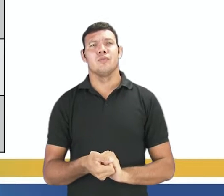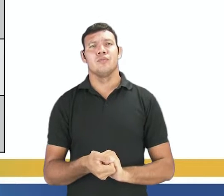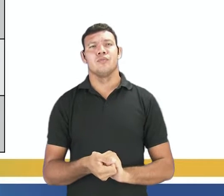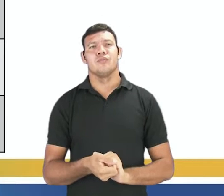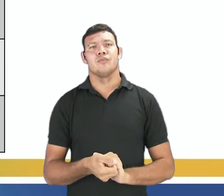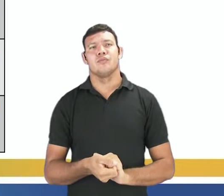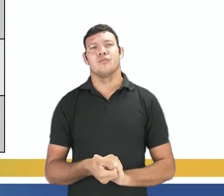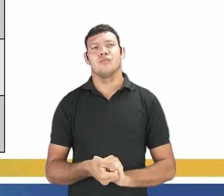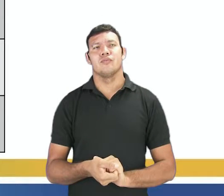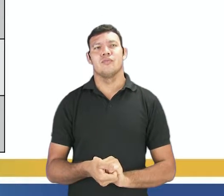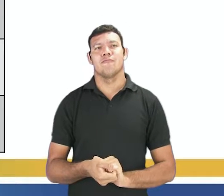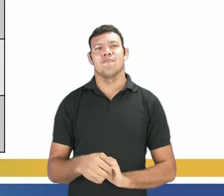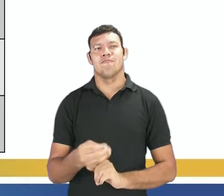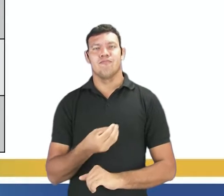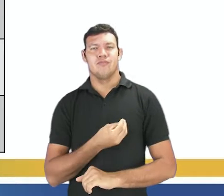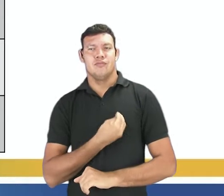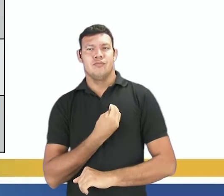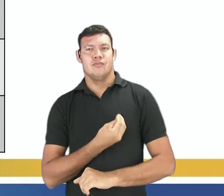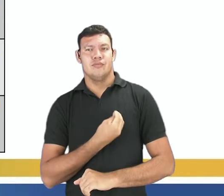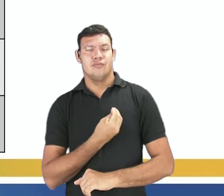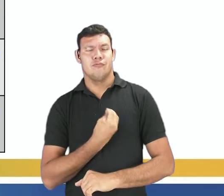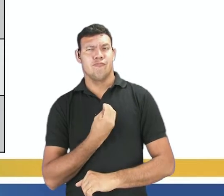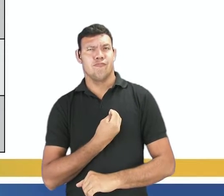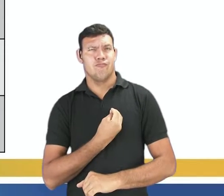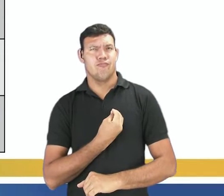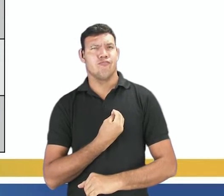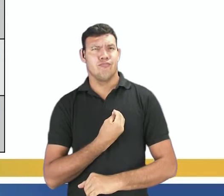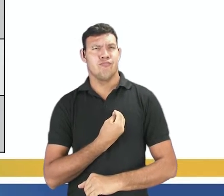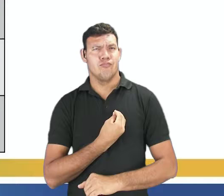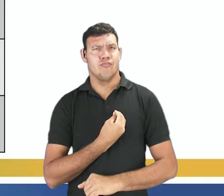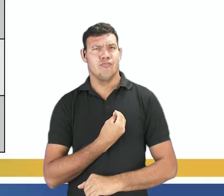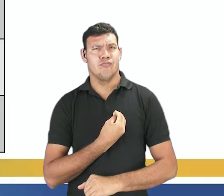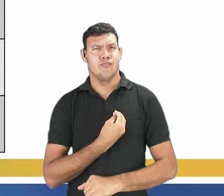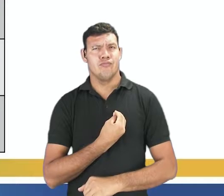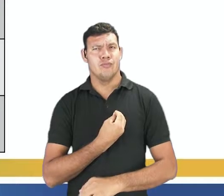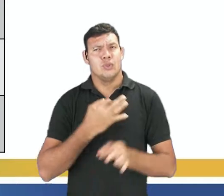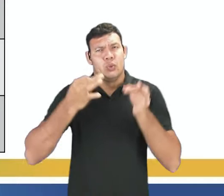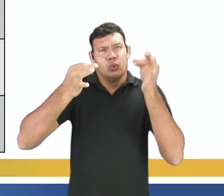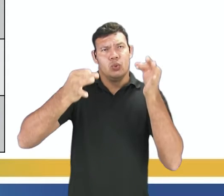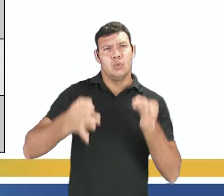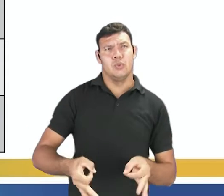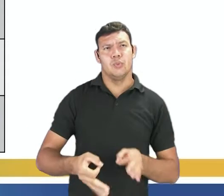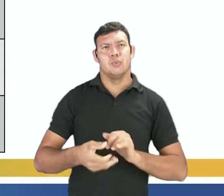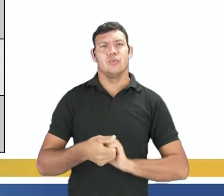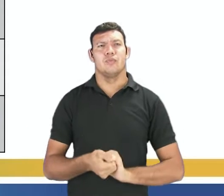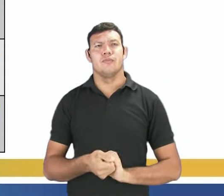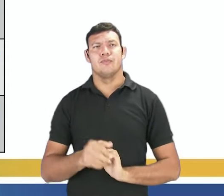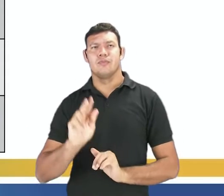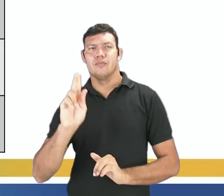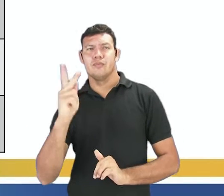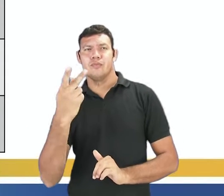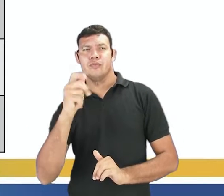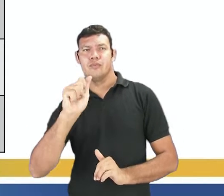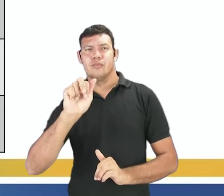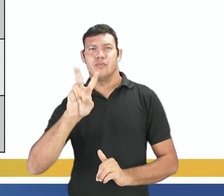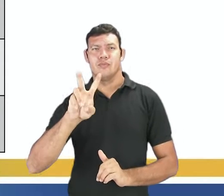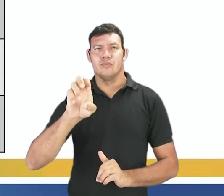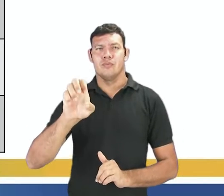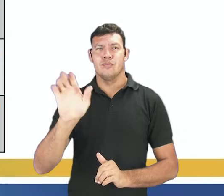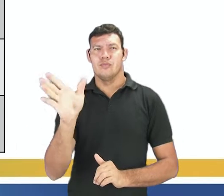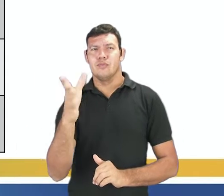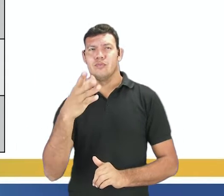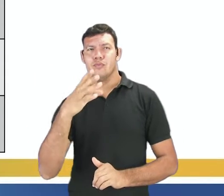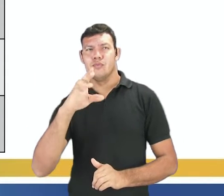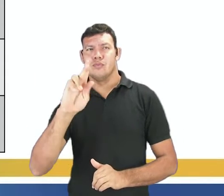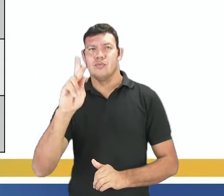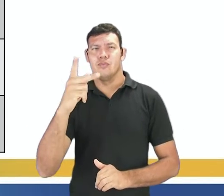present perfect. Ok? Vocês estão vendo a estrutura no quadro em vermelho. Have or has plus past